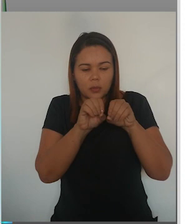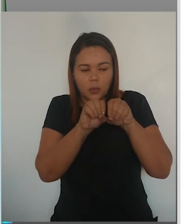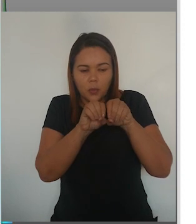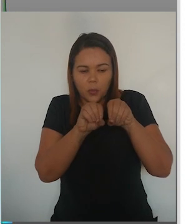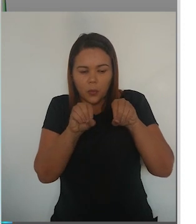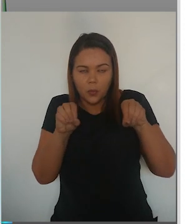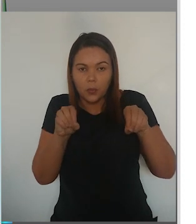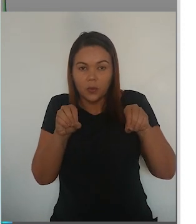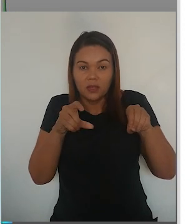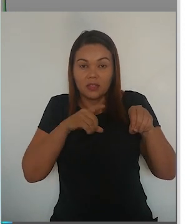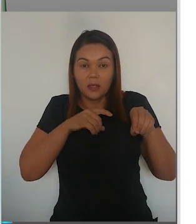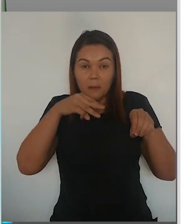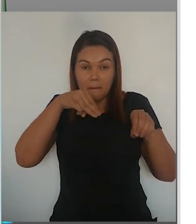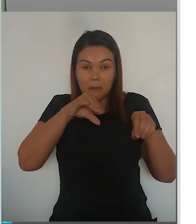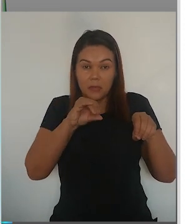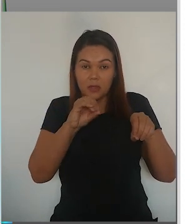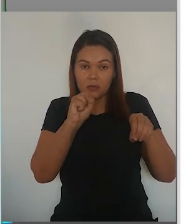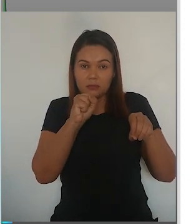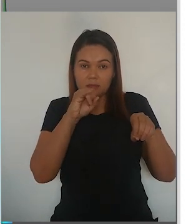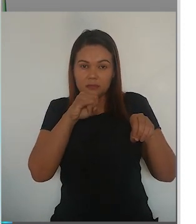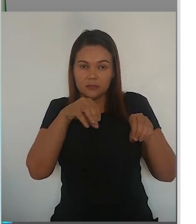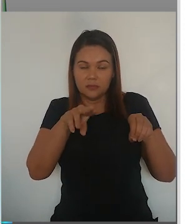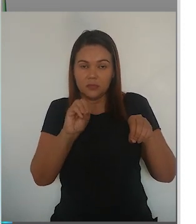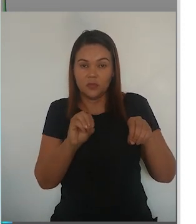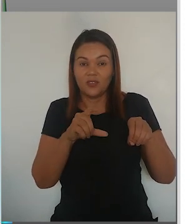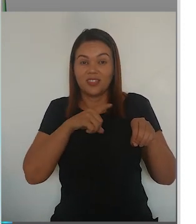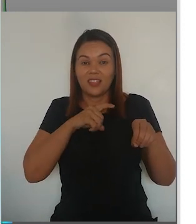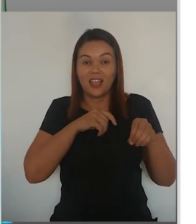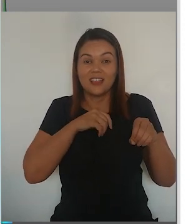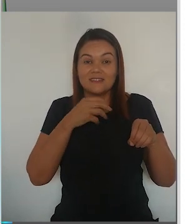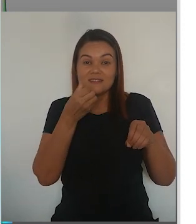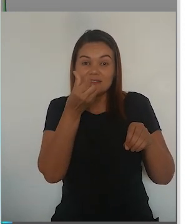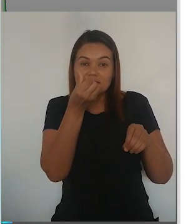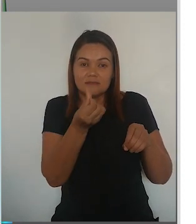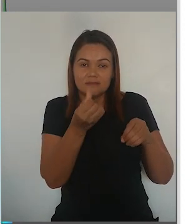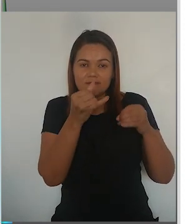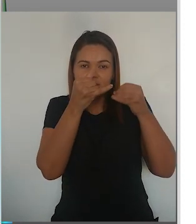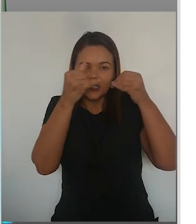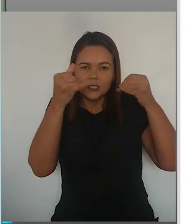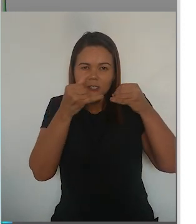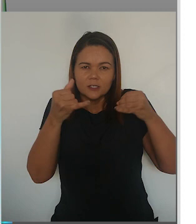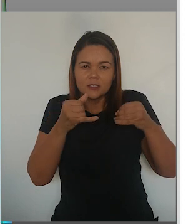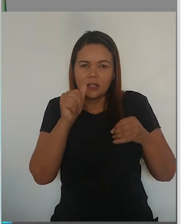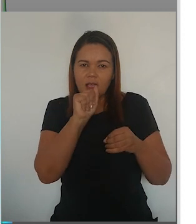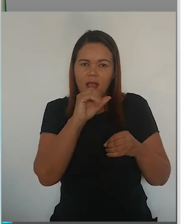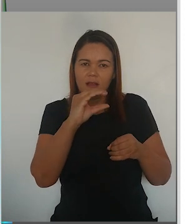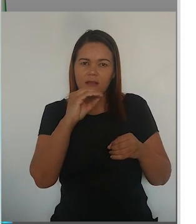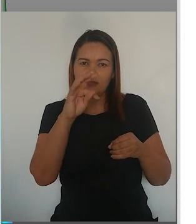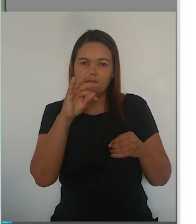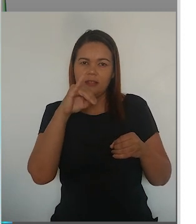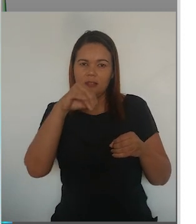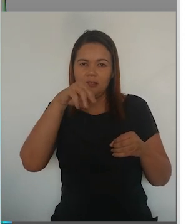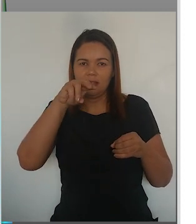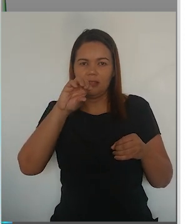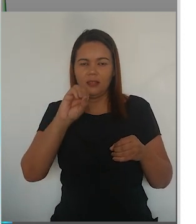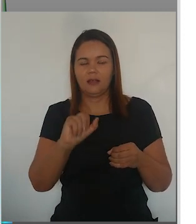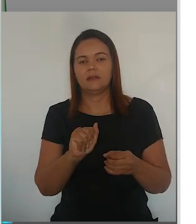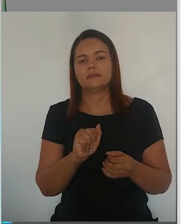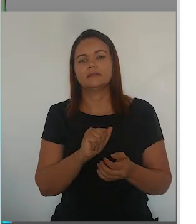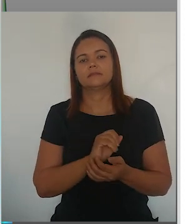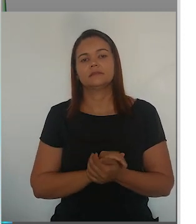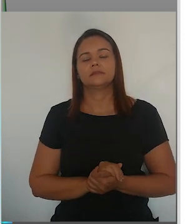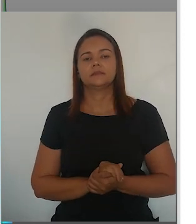Deve-se ter atenção que para cada filamento espesso de miosina, há 6